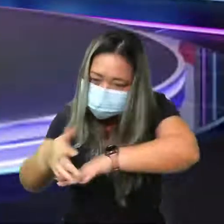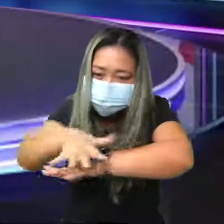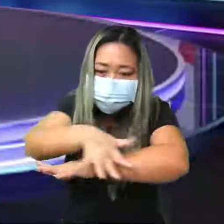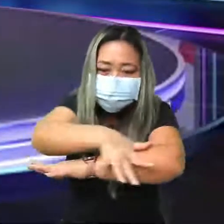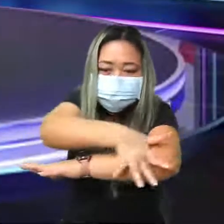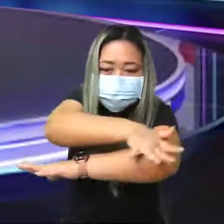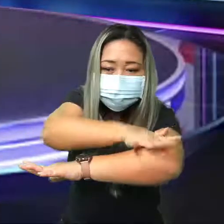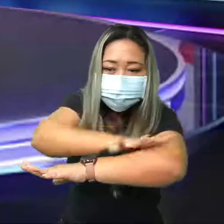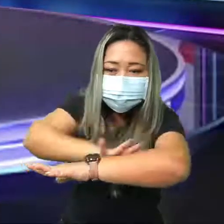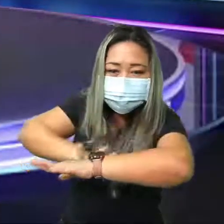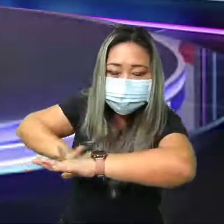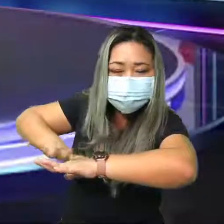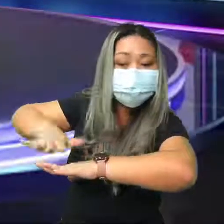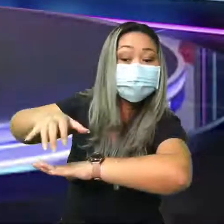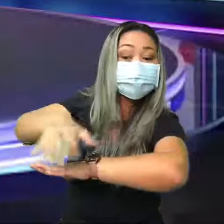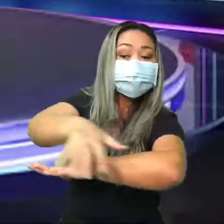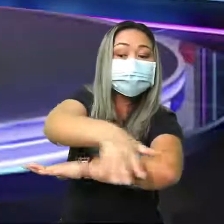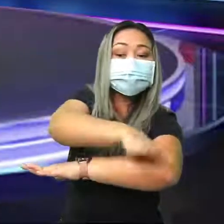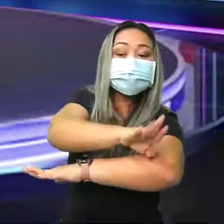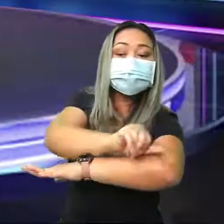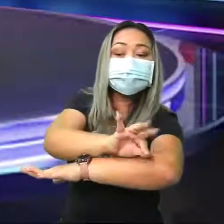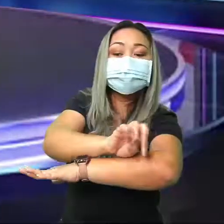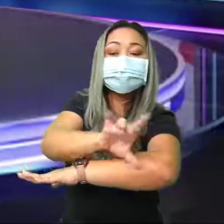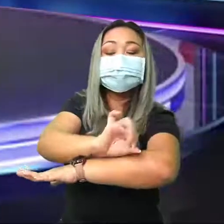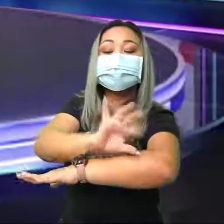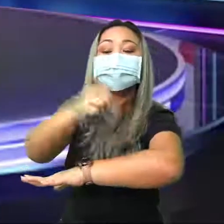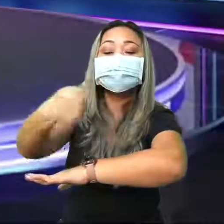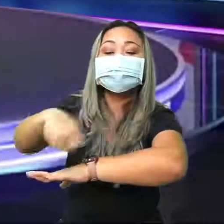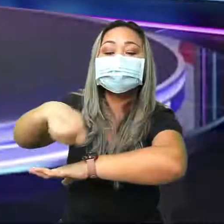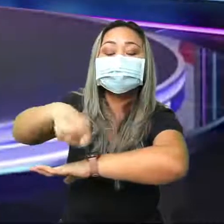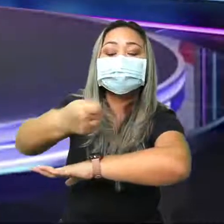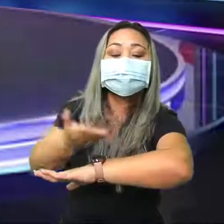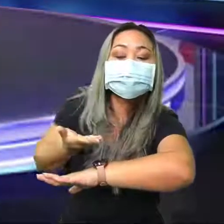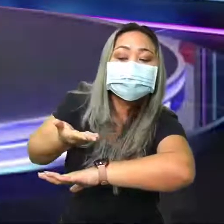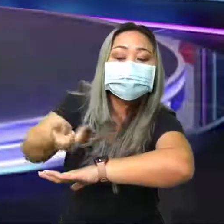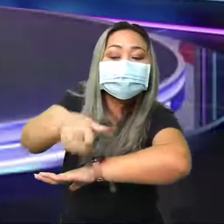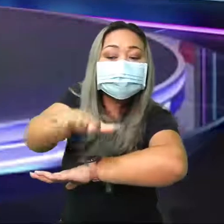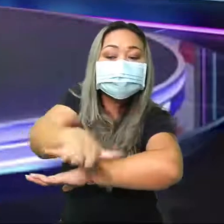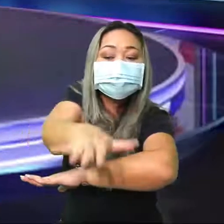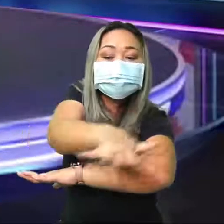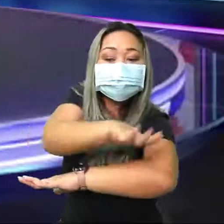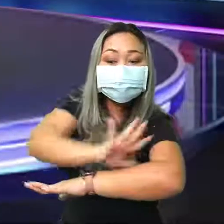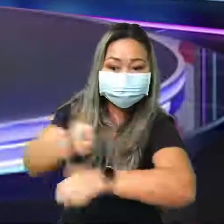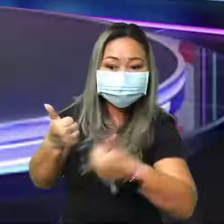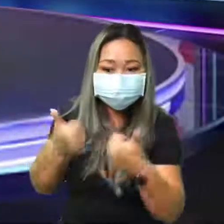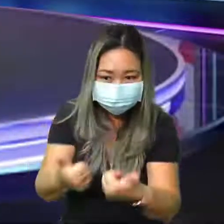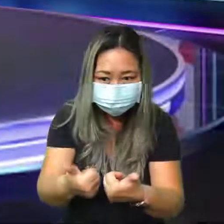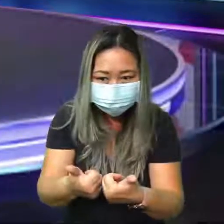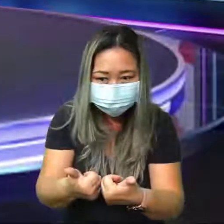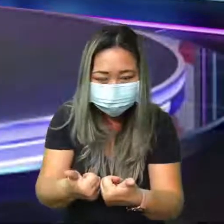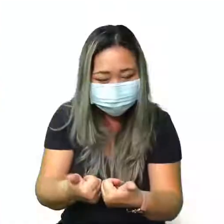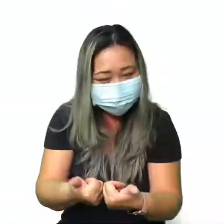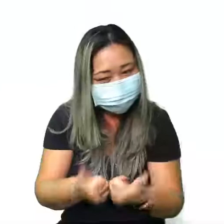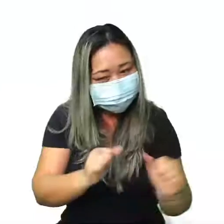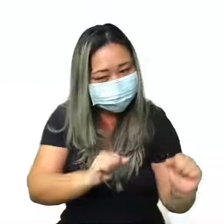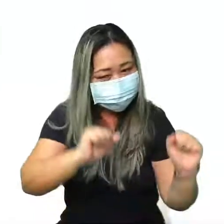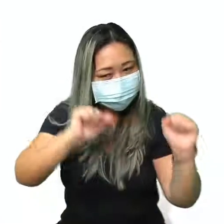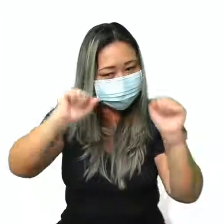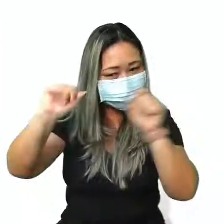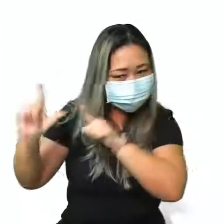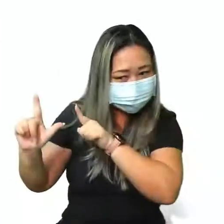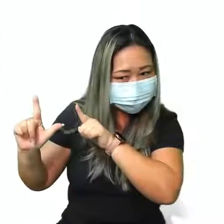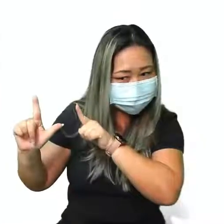o espaço biótico, precise e esteja ali instalado. Tá bom? Vamos lá para o nosso